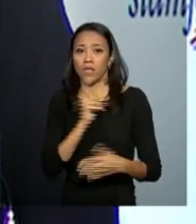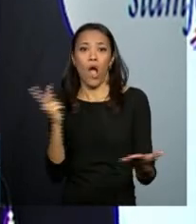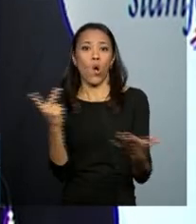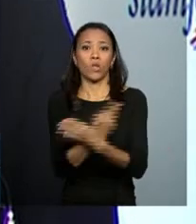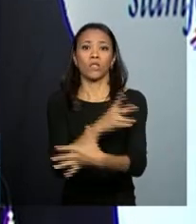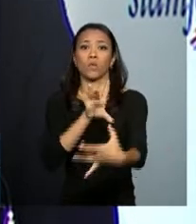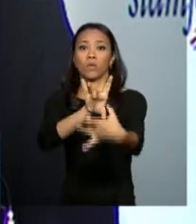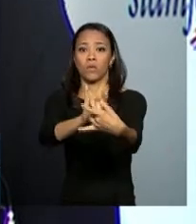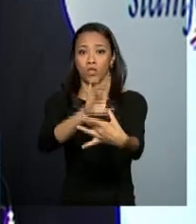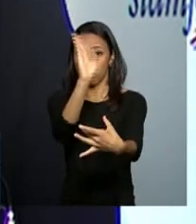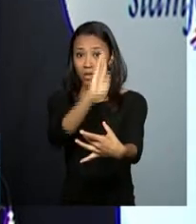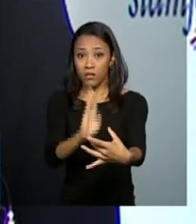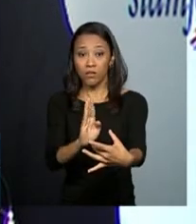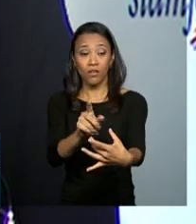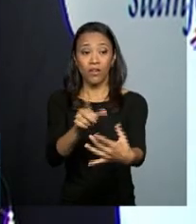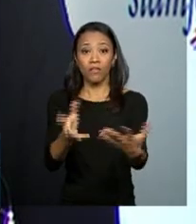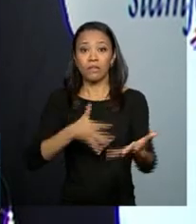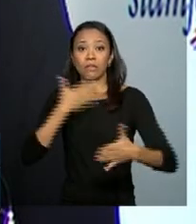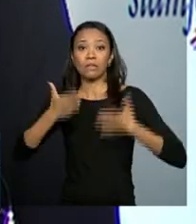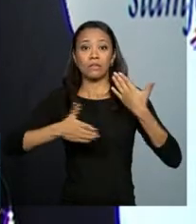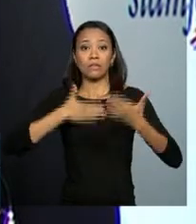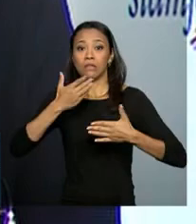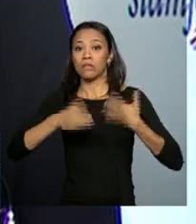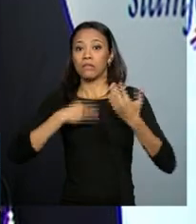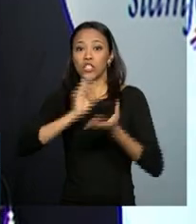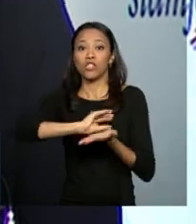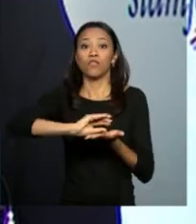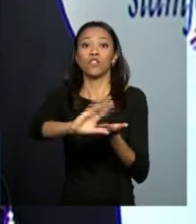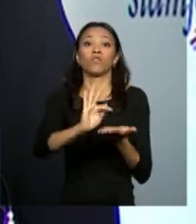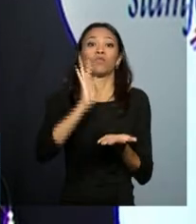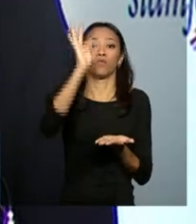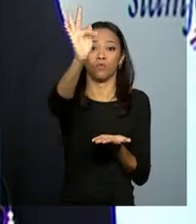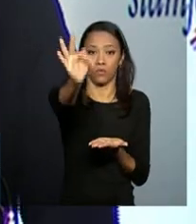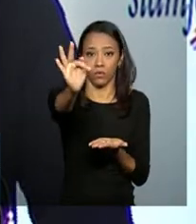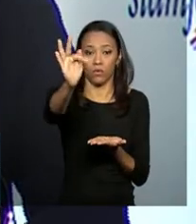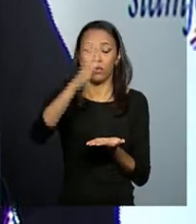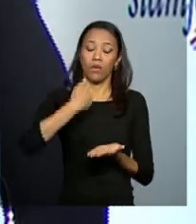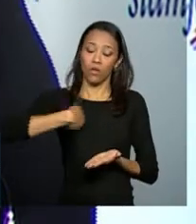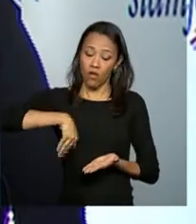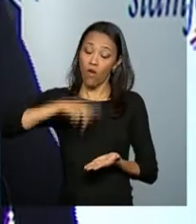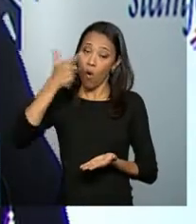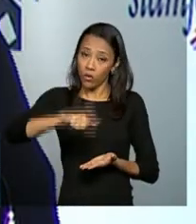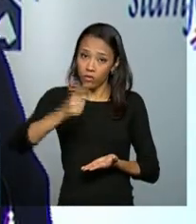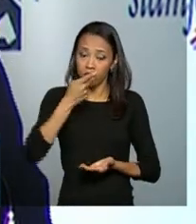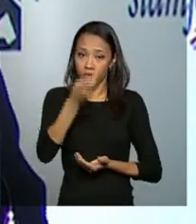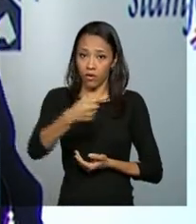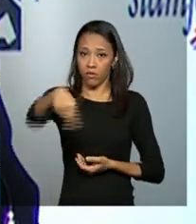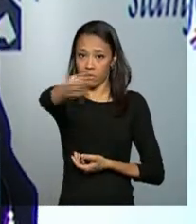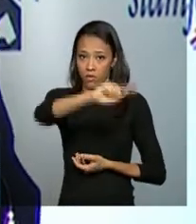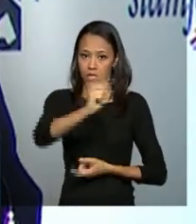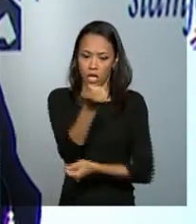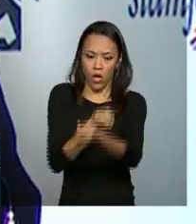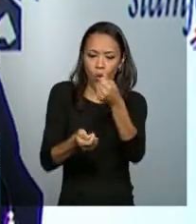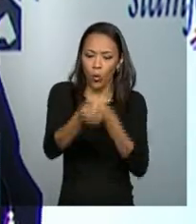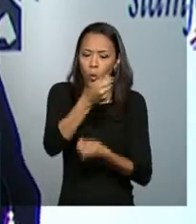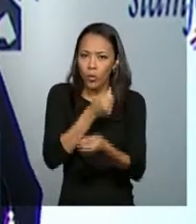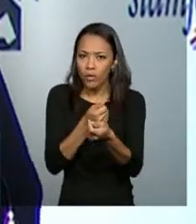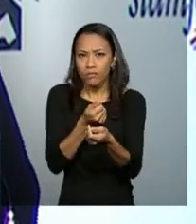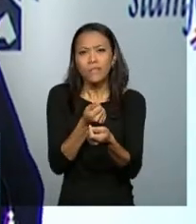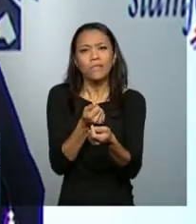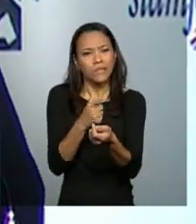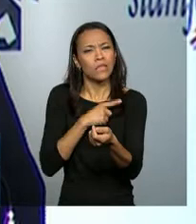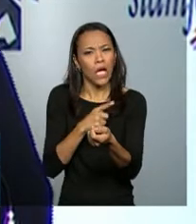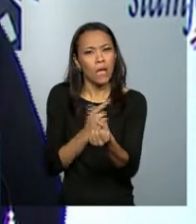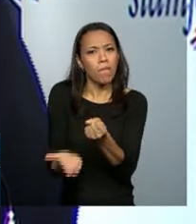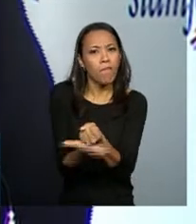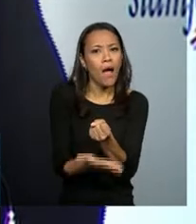determinem sua visão de futuro do Brasil. Nossa economia, vou repetir, tem fundamentos